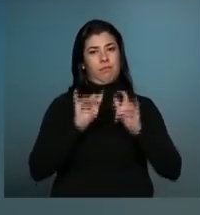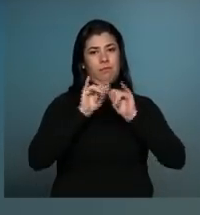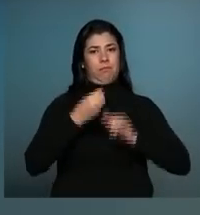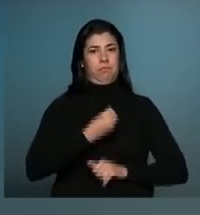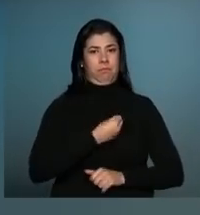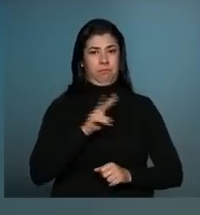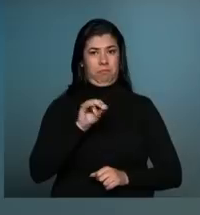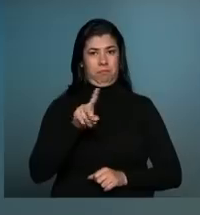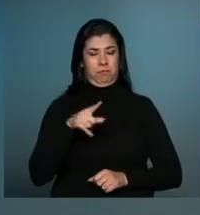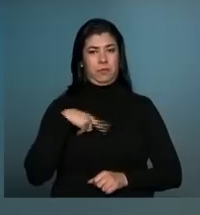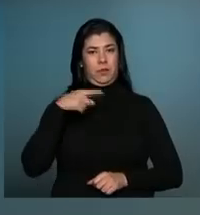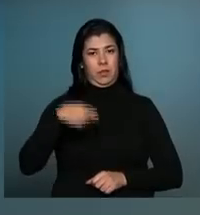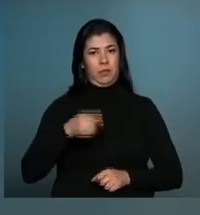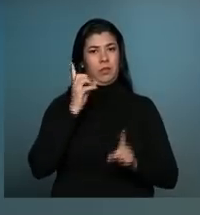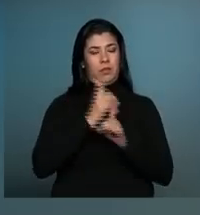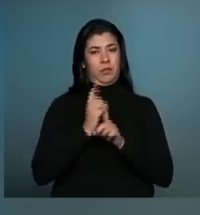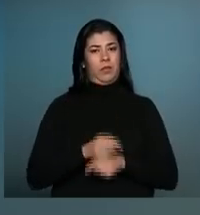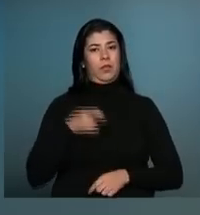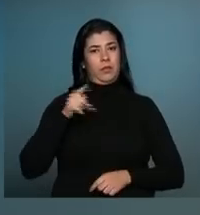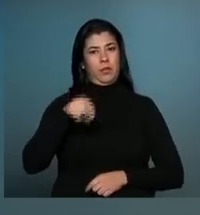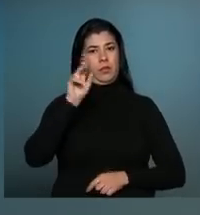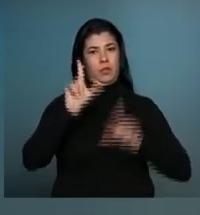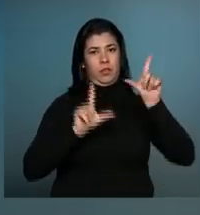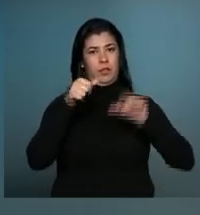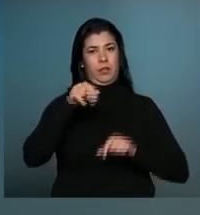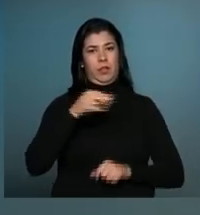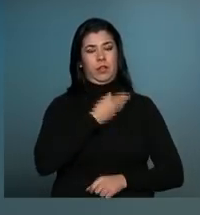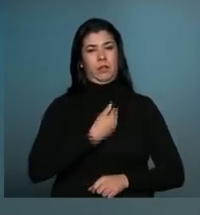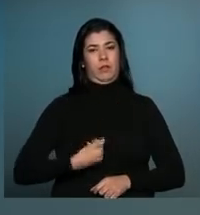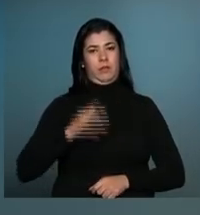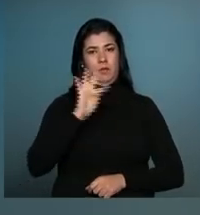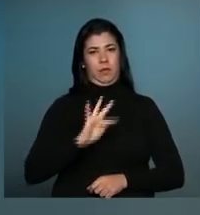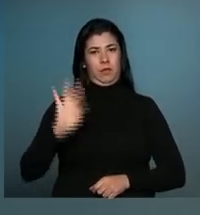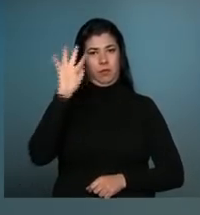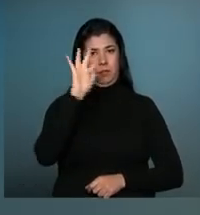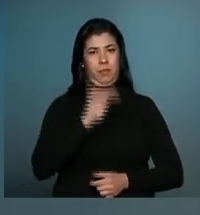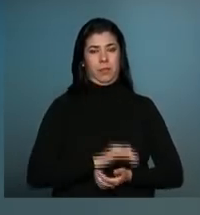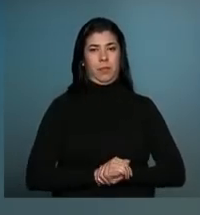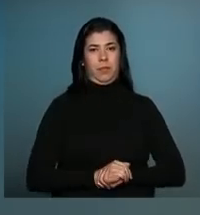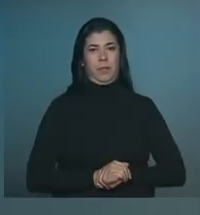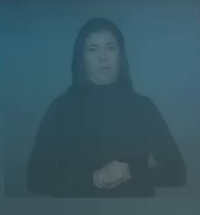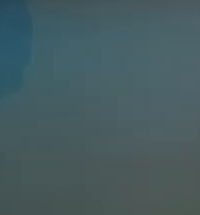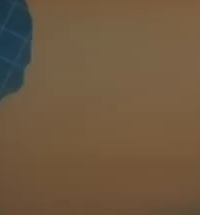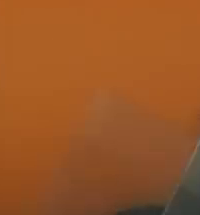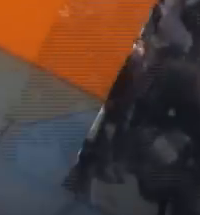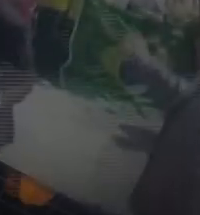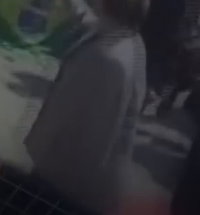transmissão ao vivo desse encontro. Continue com a gente aqui na NBR, a TV do Governo Federal.